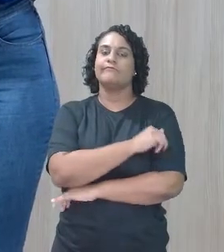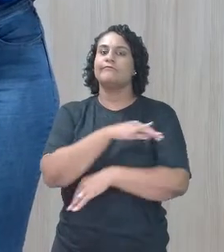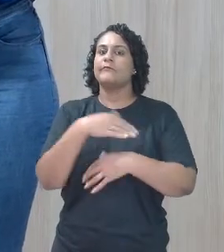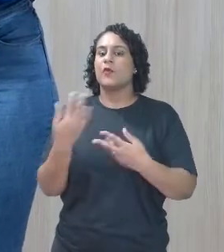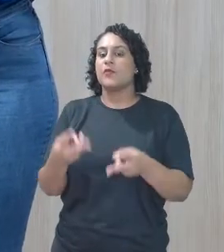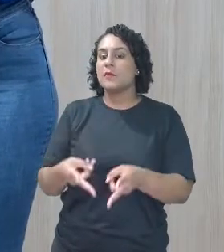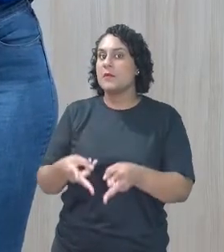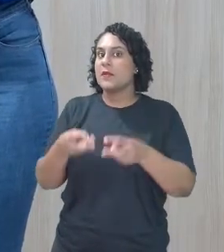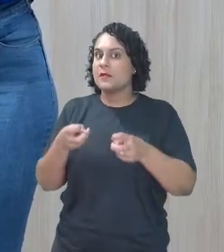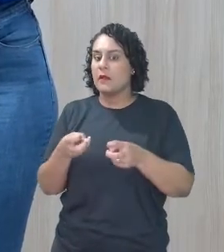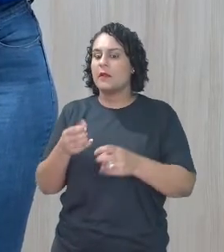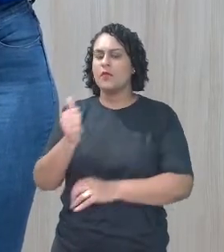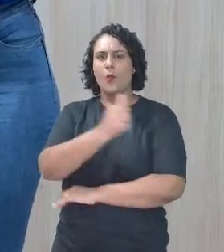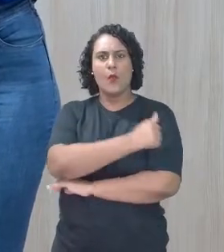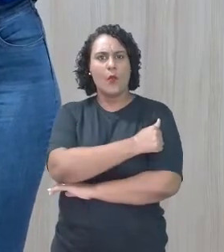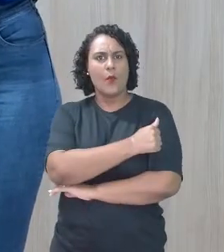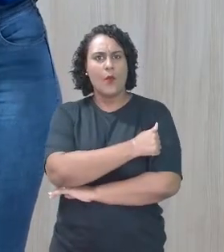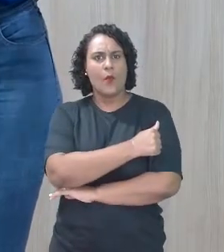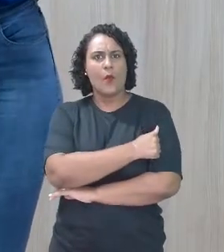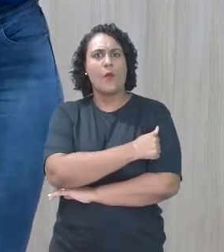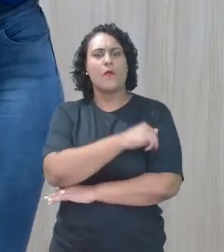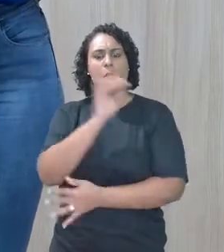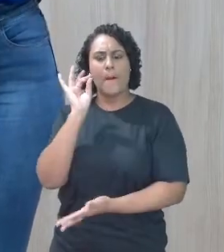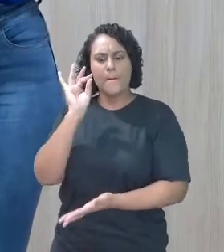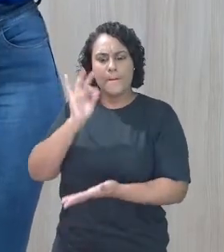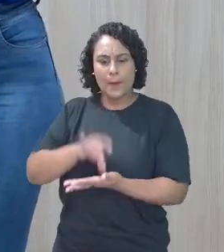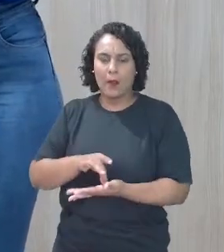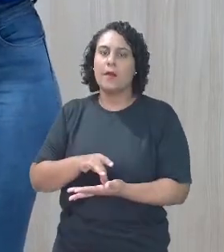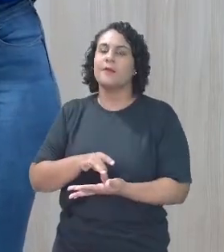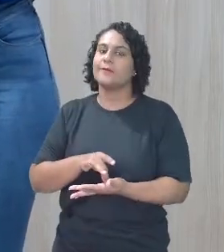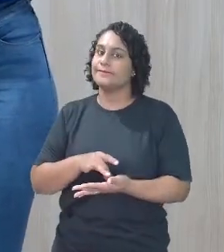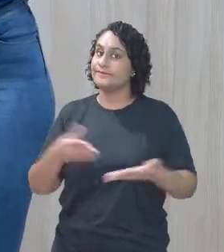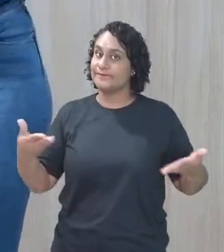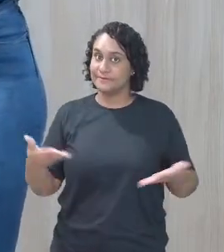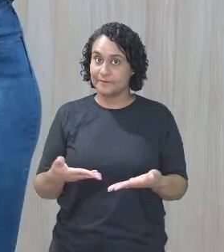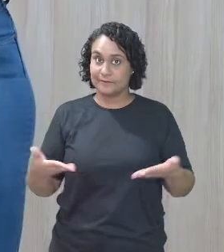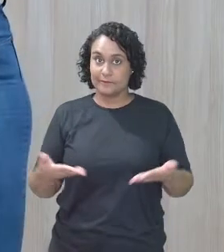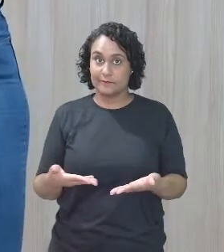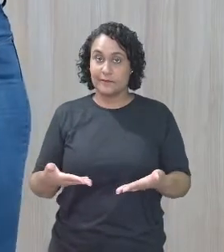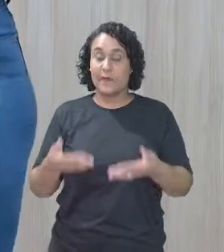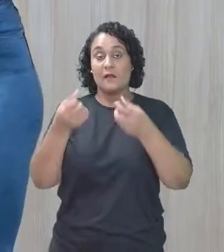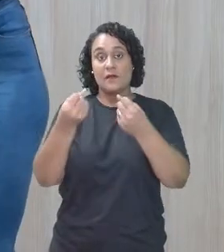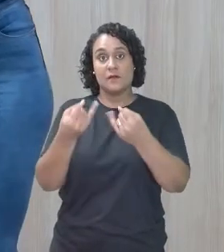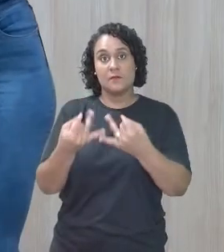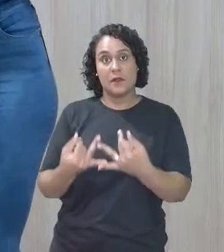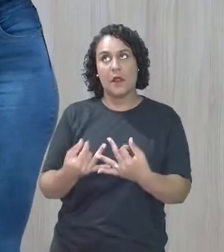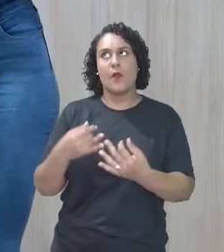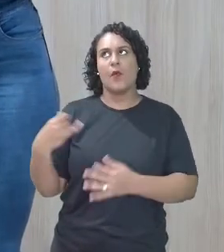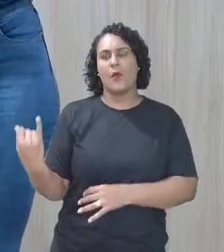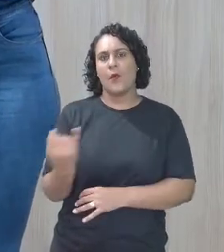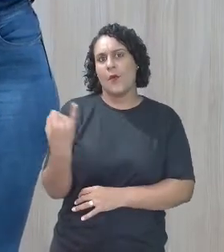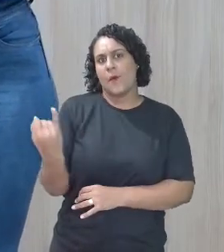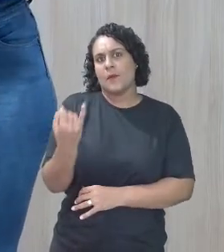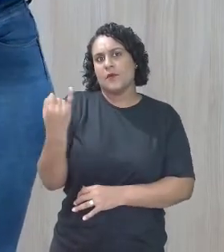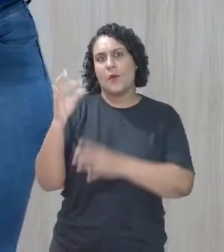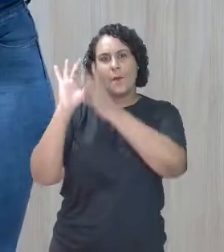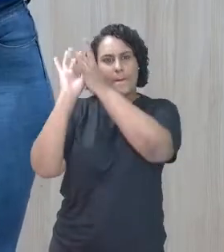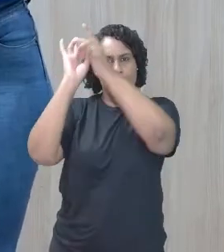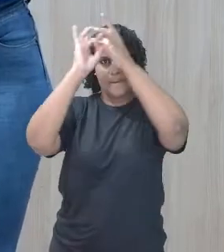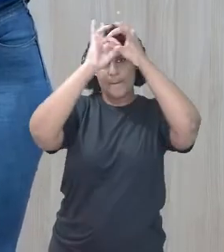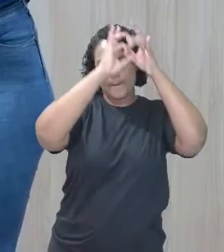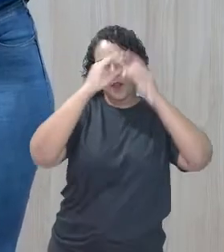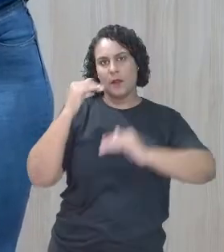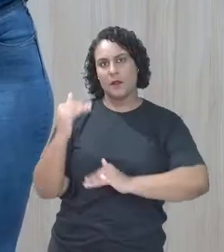gente enxergando esse estudante de forma holística. Então, hoje a gente vai falar sobre a importância da